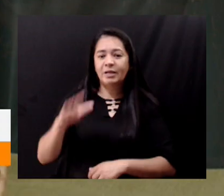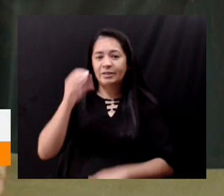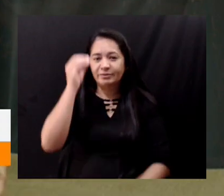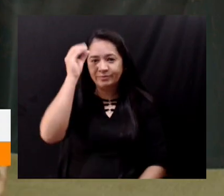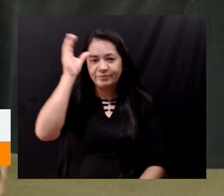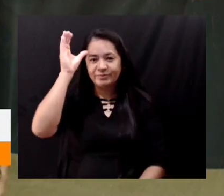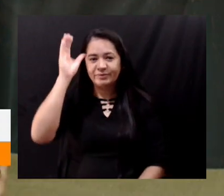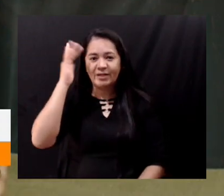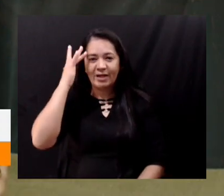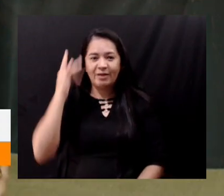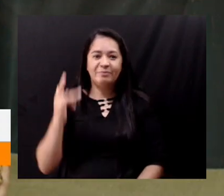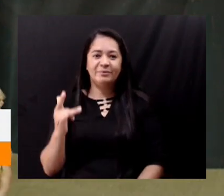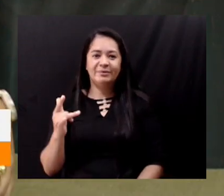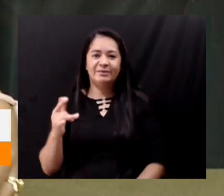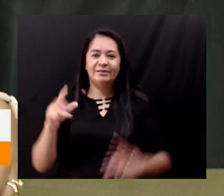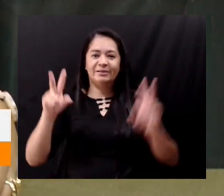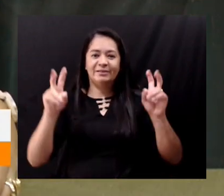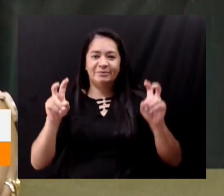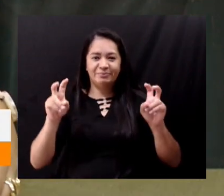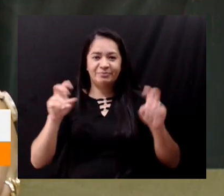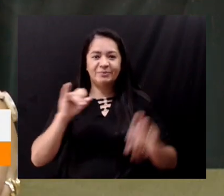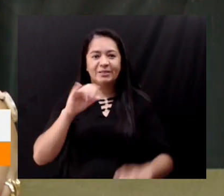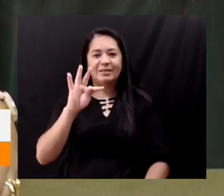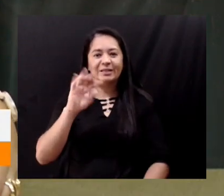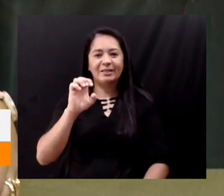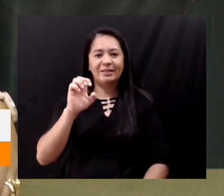sobre intercâmbio aqui no Estúdio Câmara.